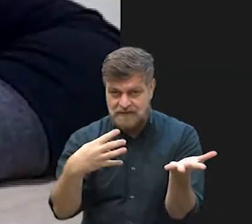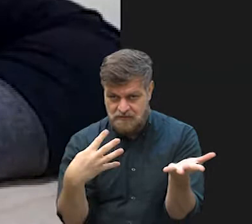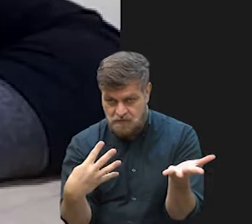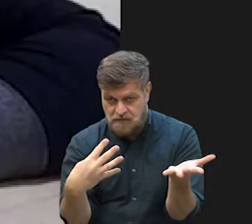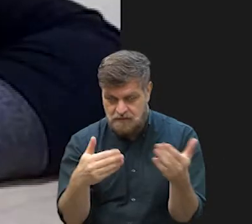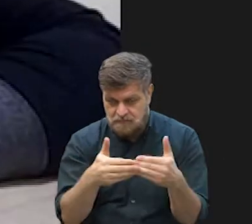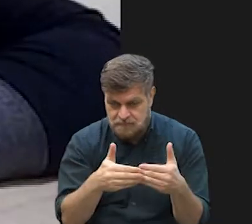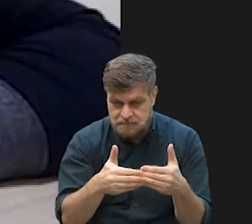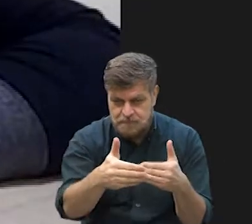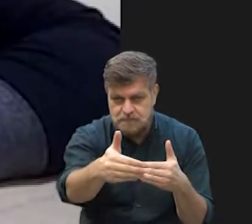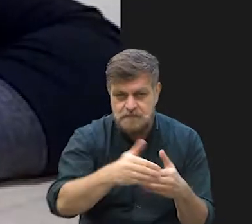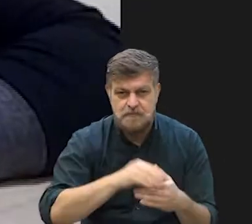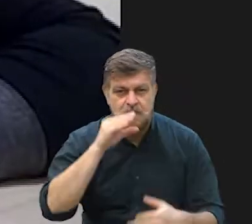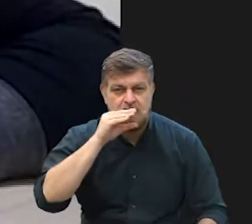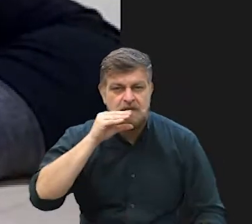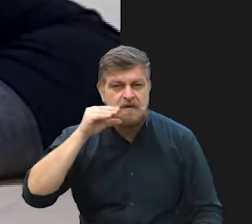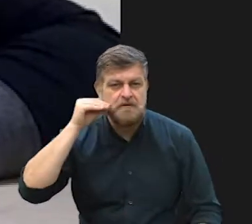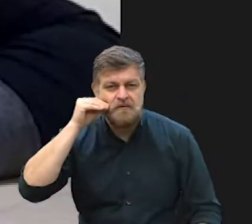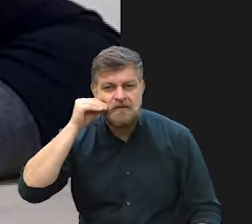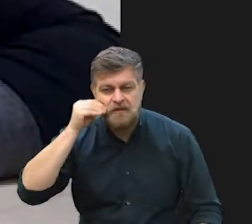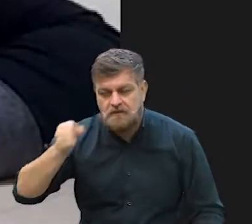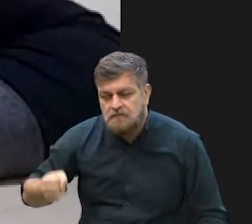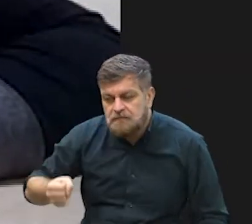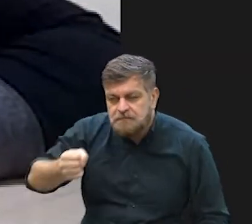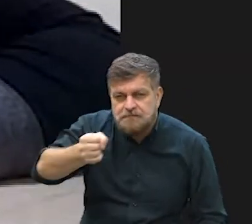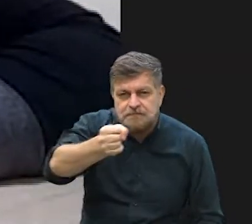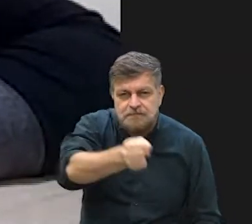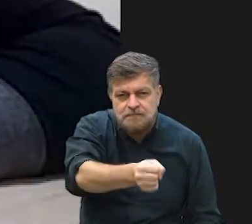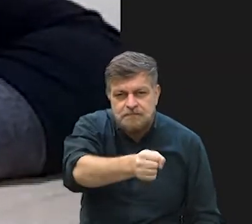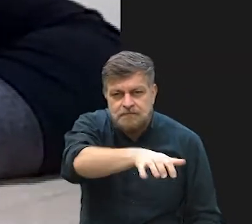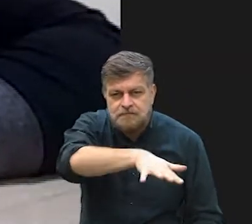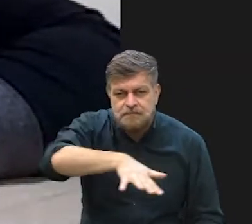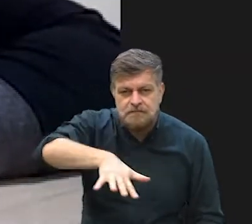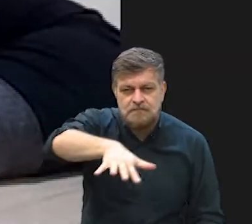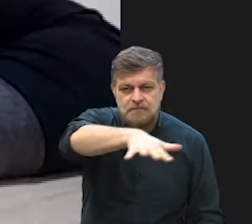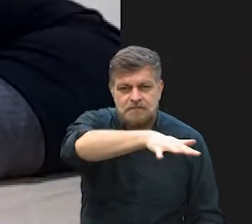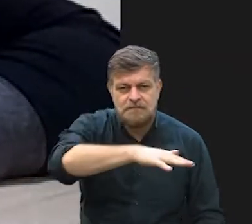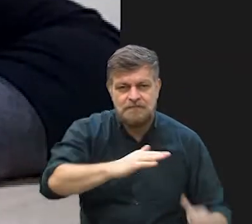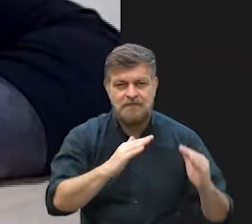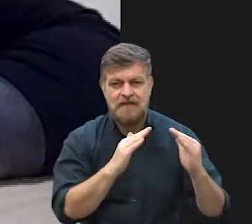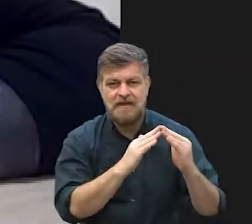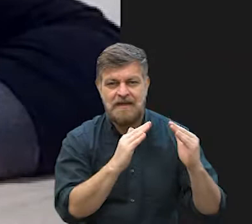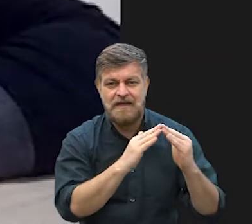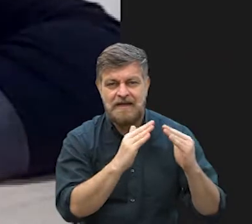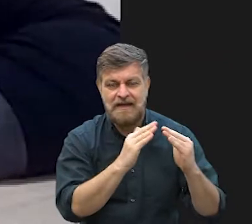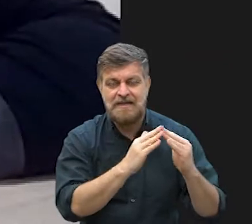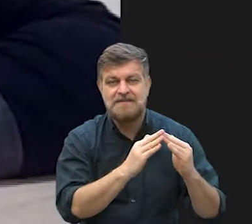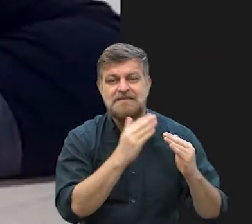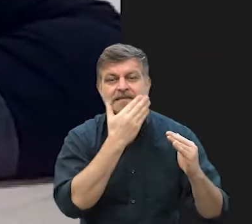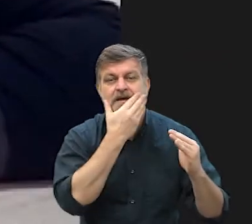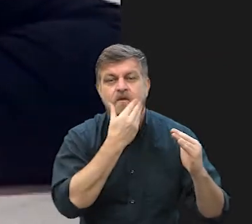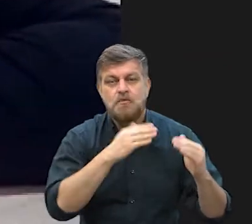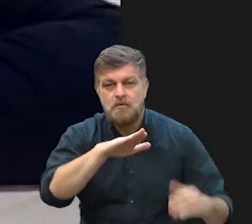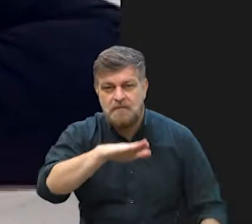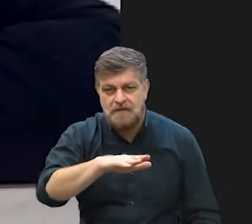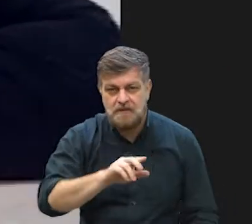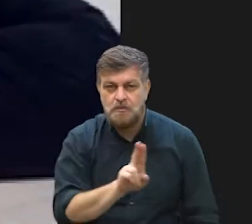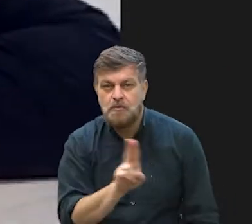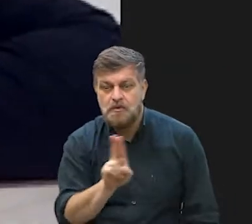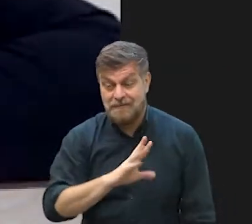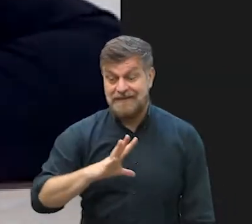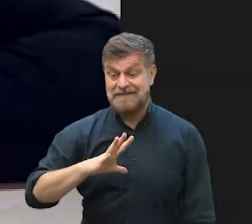1994, os adolescentes, eles foram encaminhados para o Lar dos Meninos, para a Cidade dos Meninos, né, aqui em